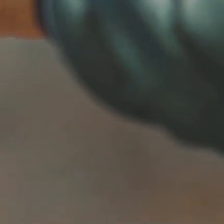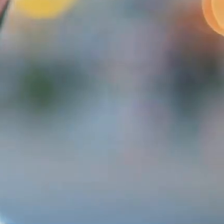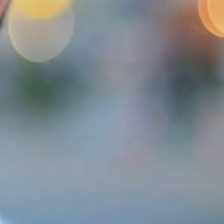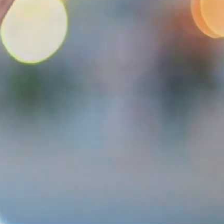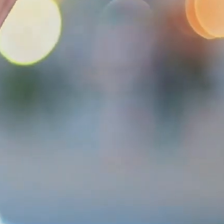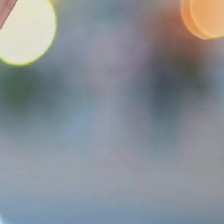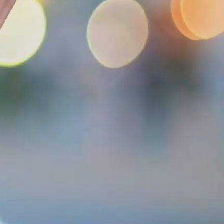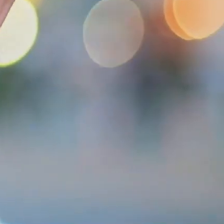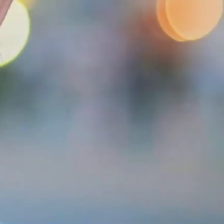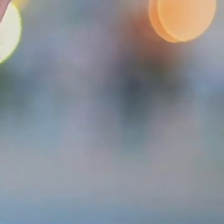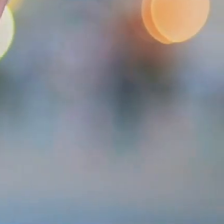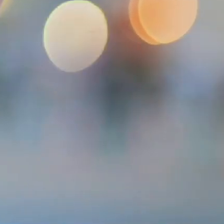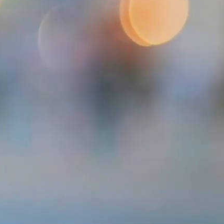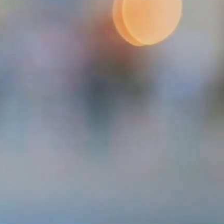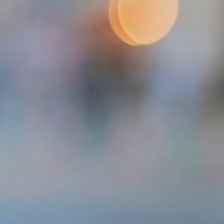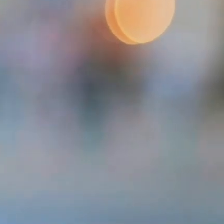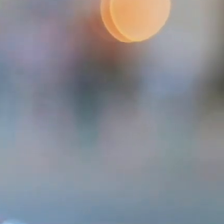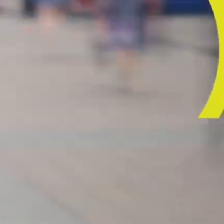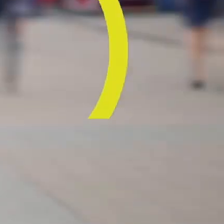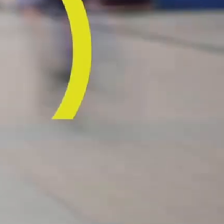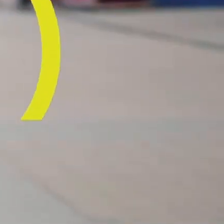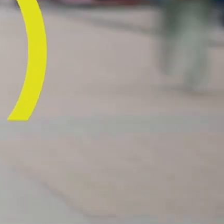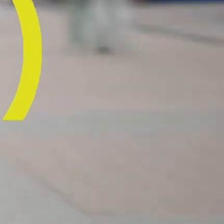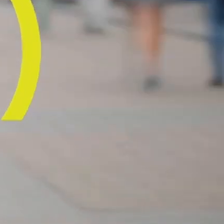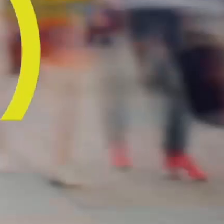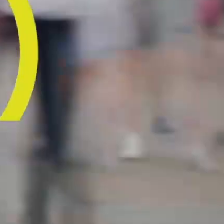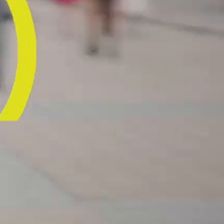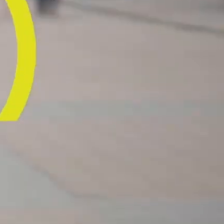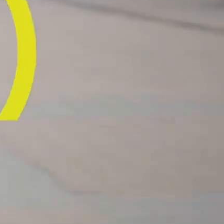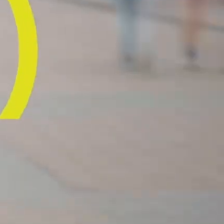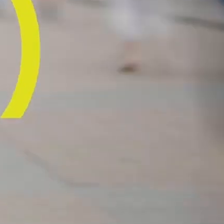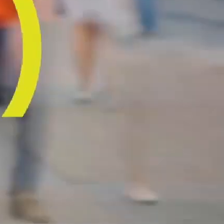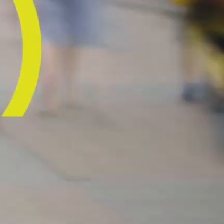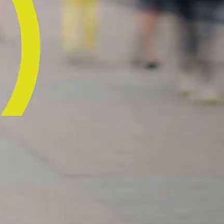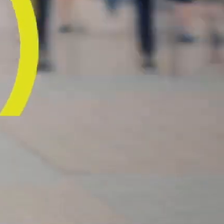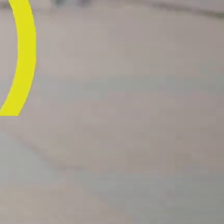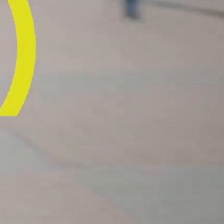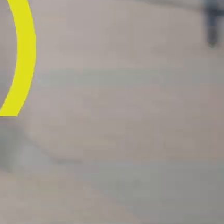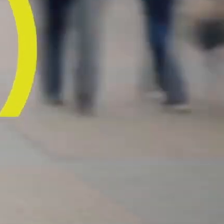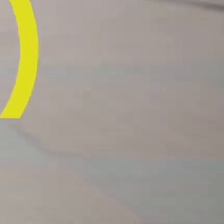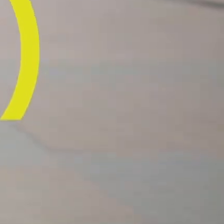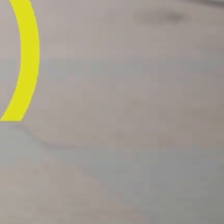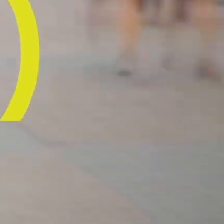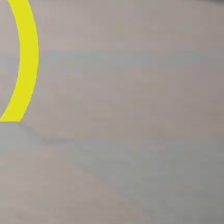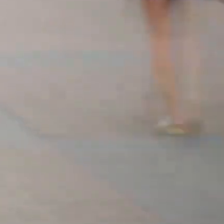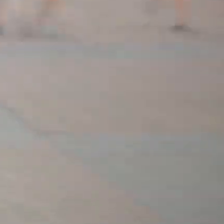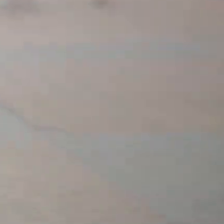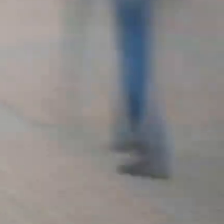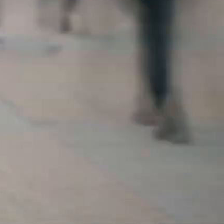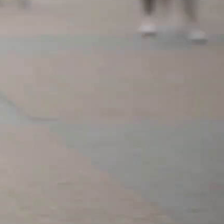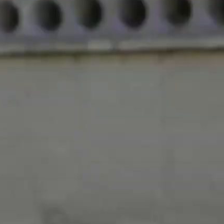redes. Partilhámos causas e criámos capital social. Conseguimos um impacto positivo na vida de milhares de